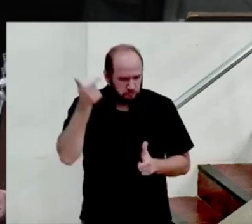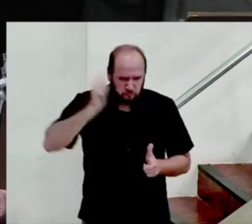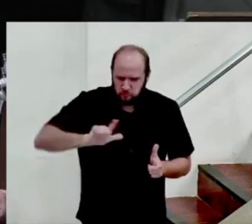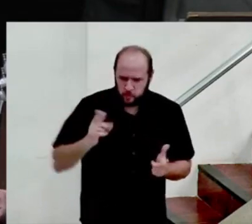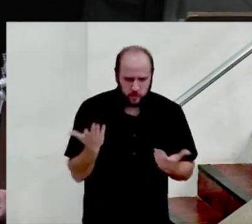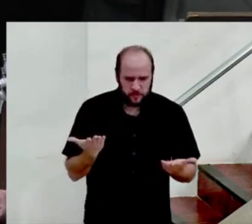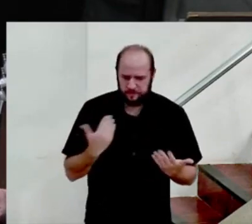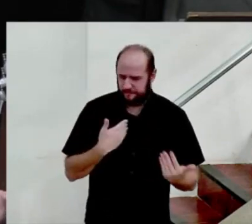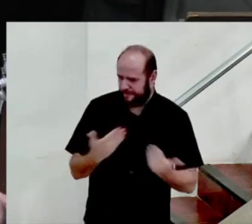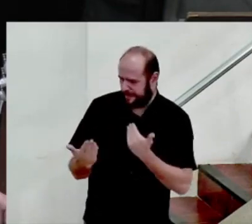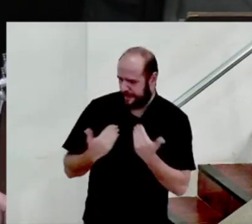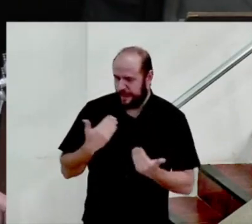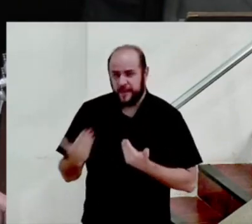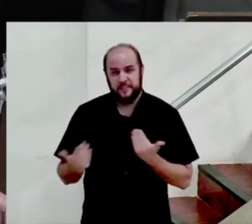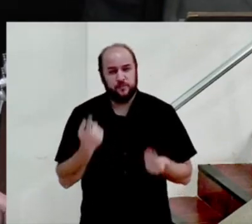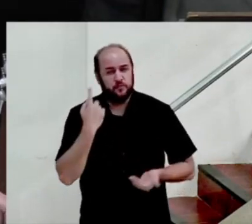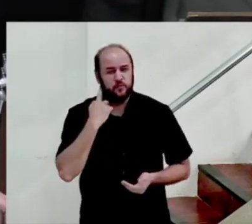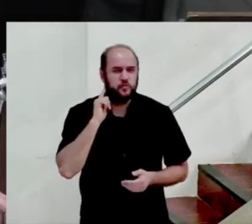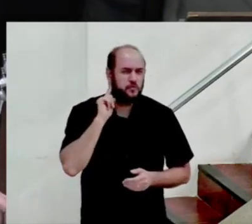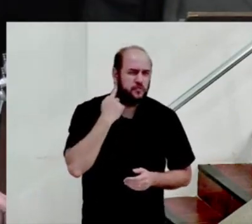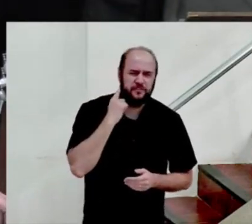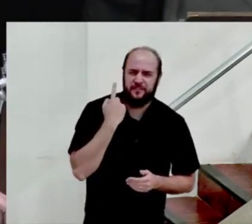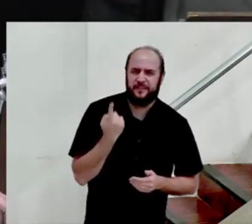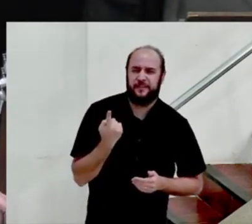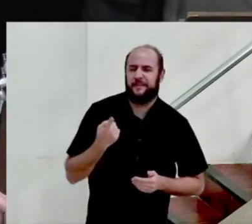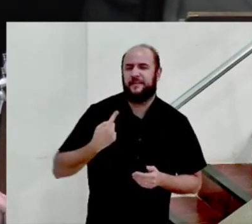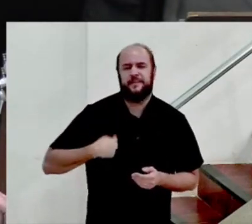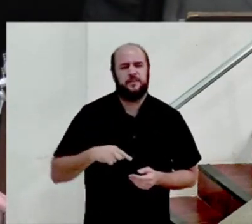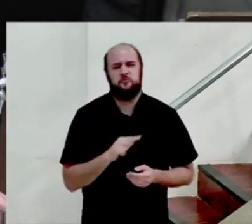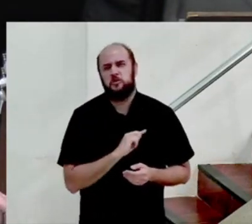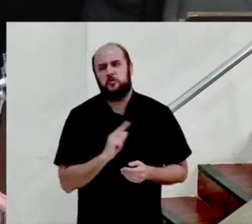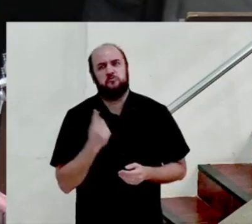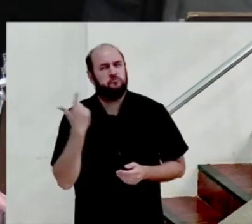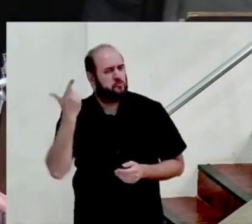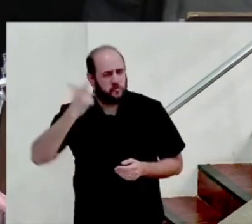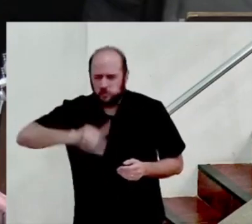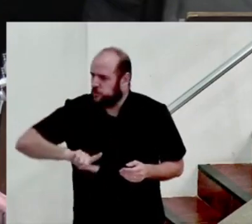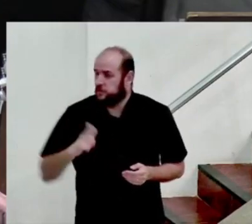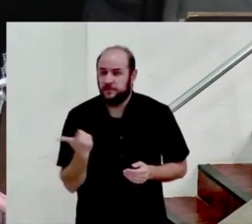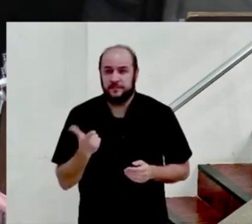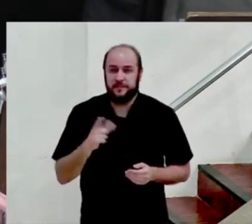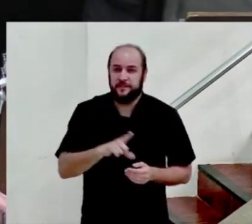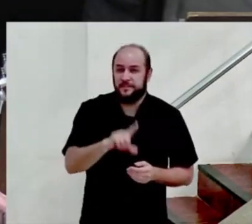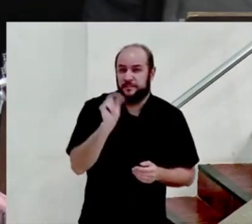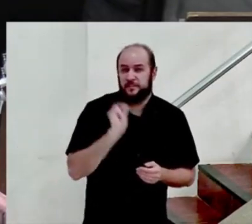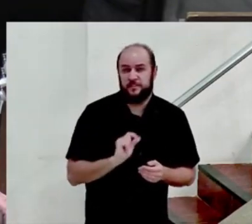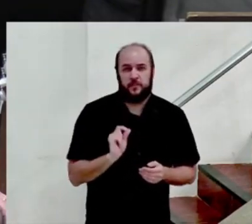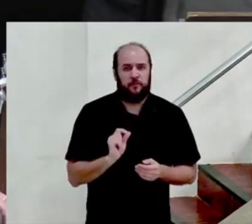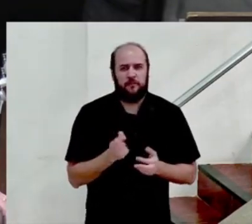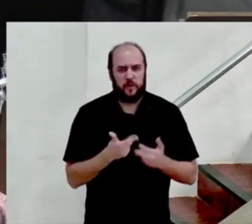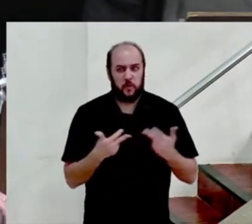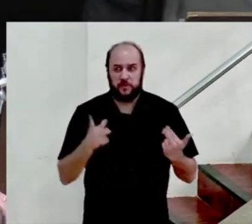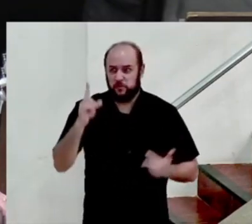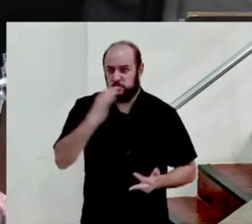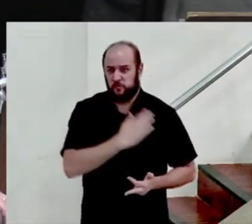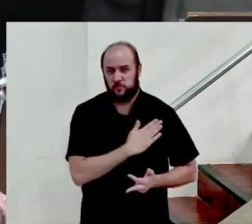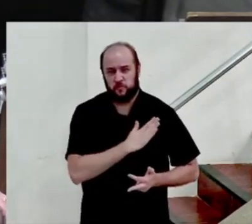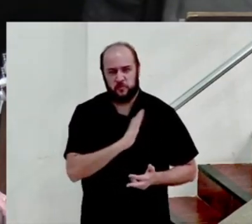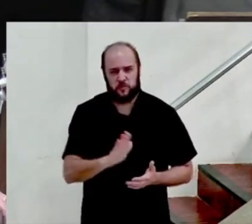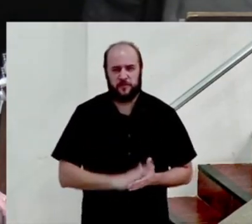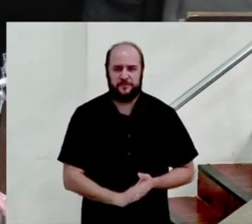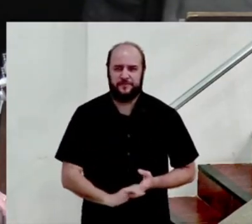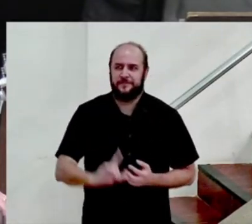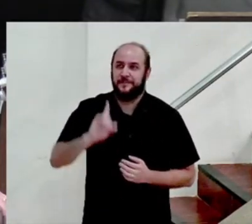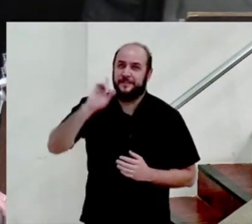nos relacionar com a impureza, em que nós não conseguiremos mais optar por aquilo que desagrada a Deus. Deus está